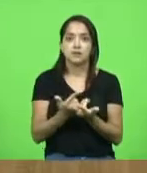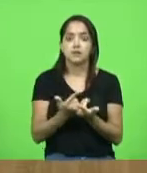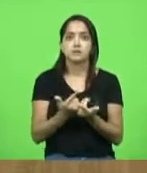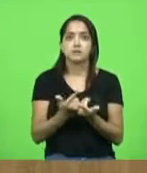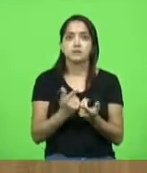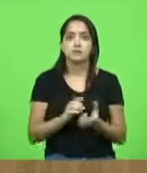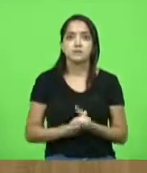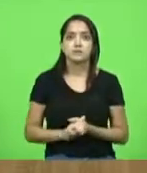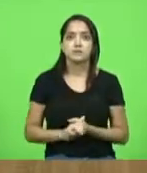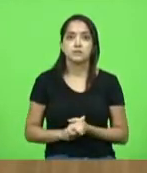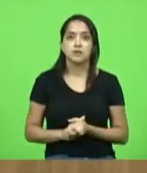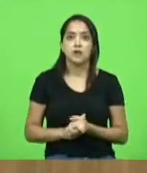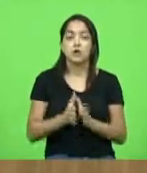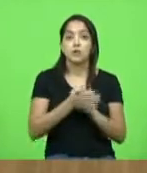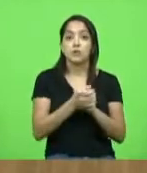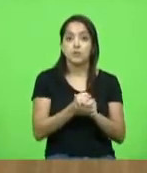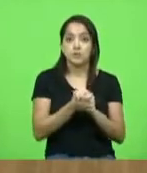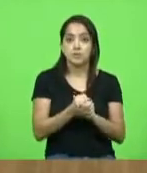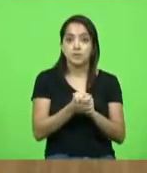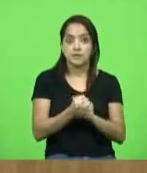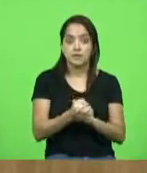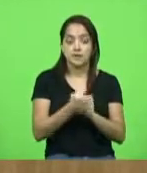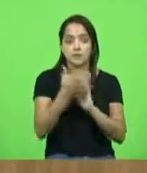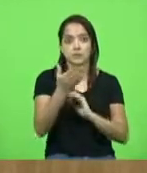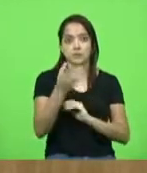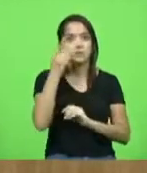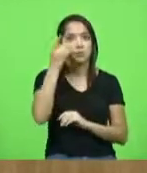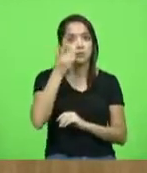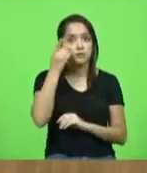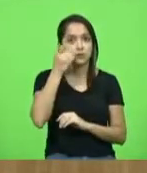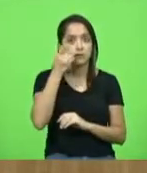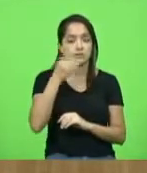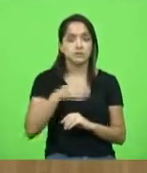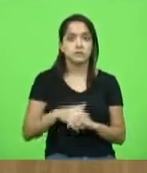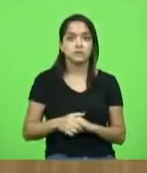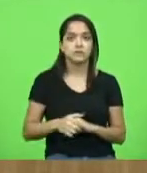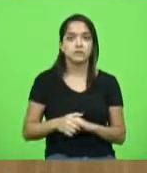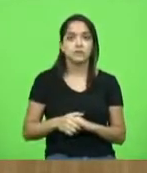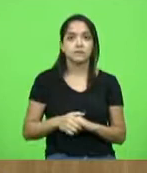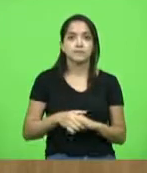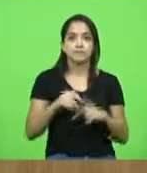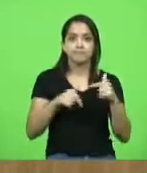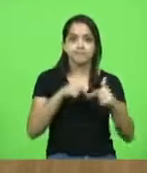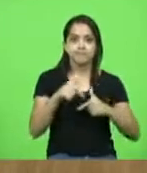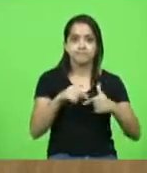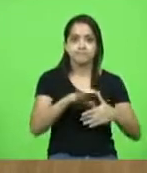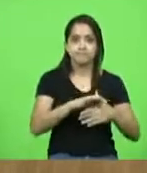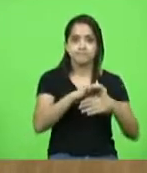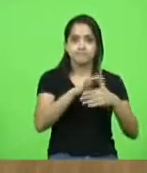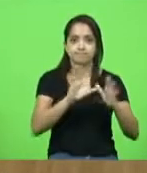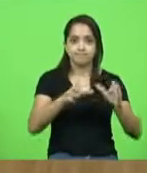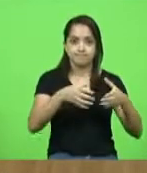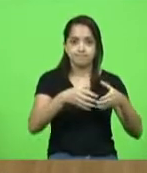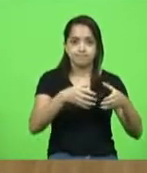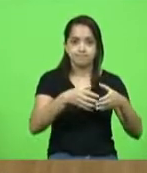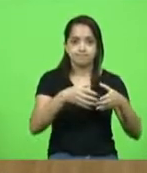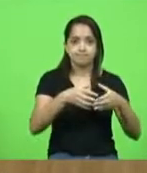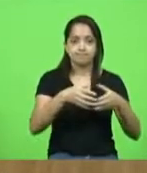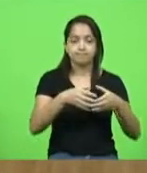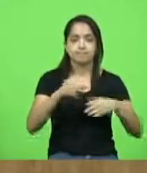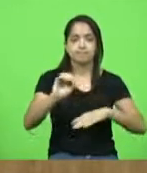Remo a complementar também Deputado o trabalho do líder da bancada do Oeste Deputado